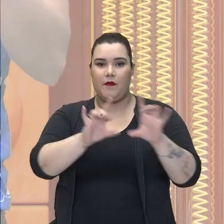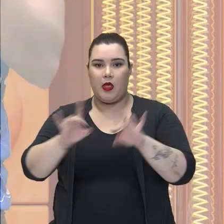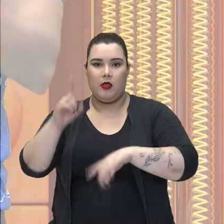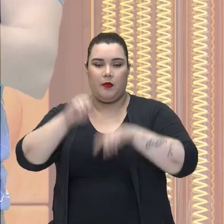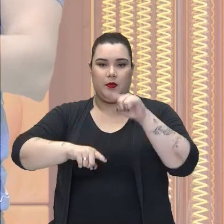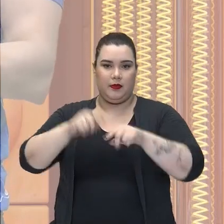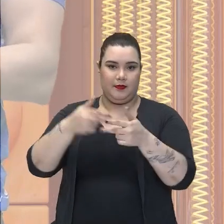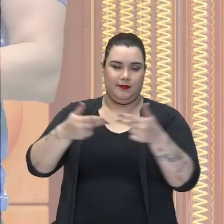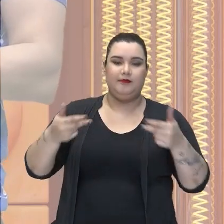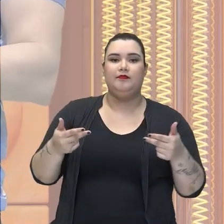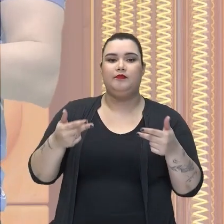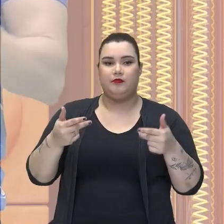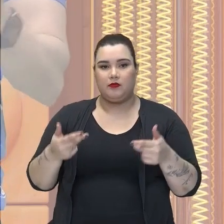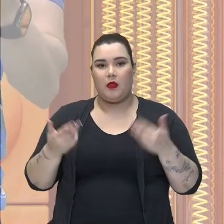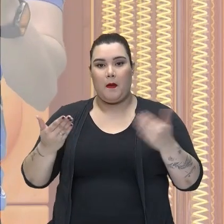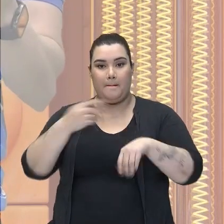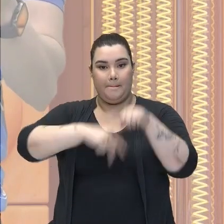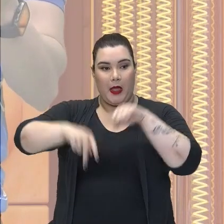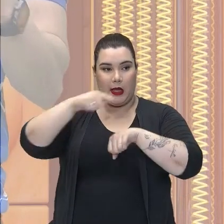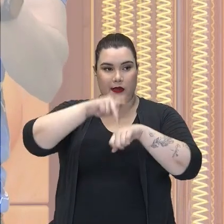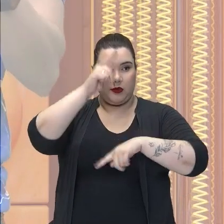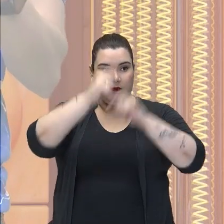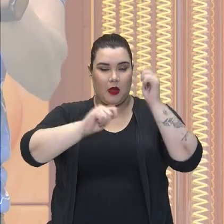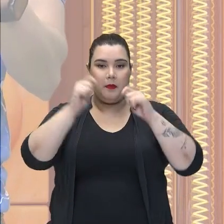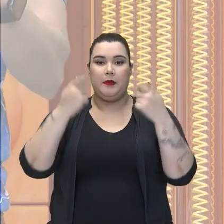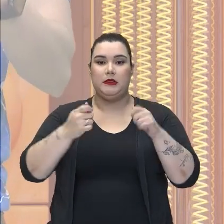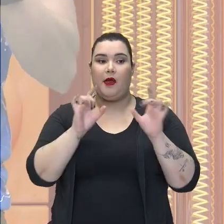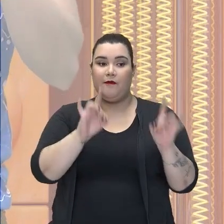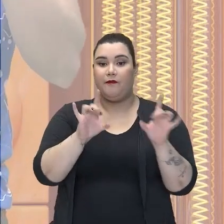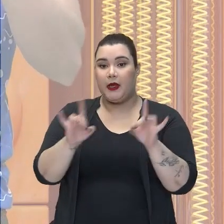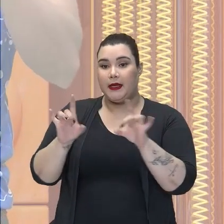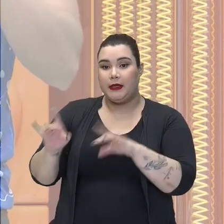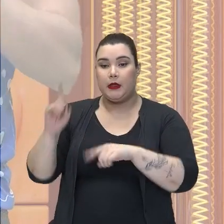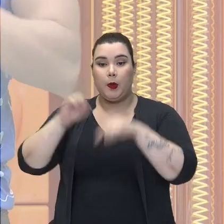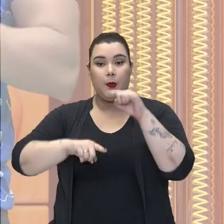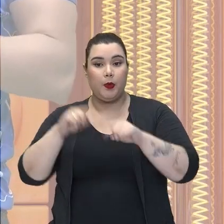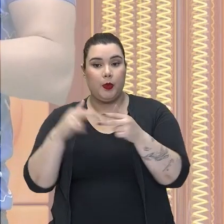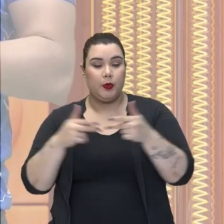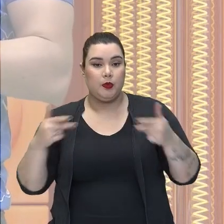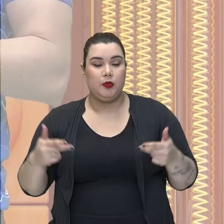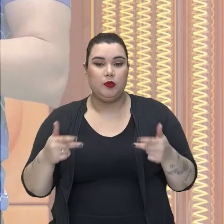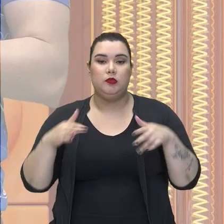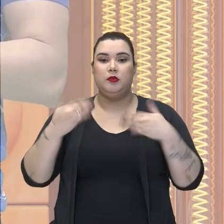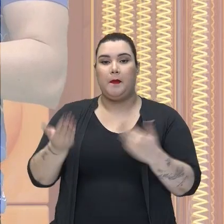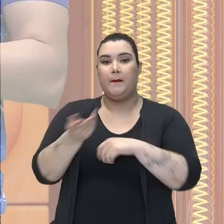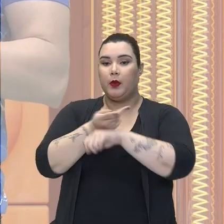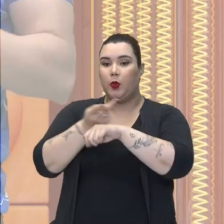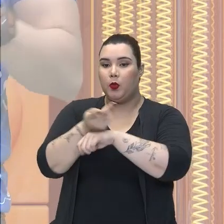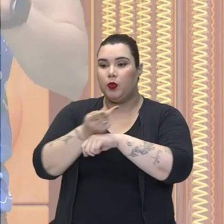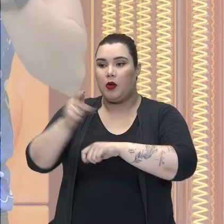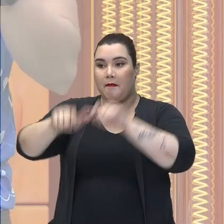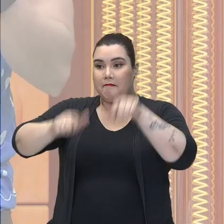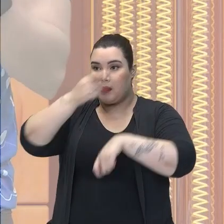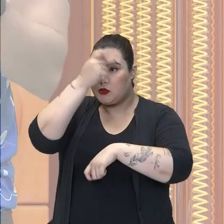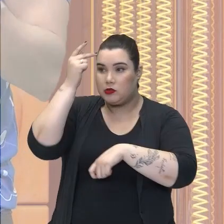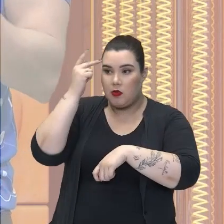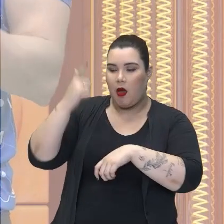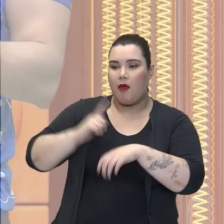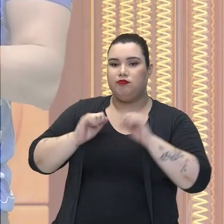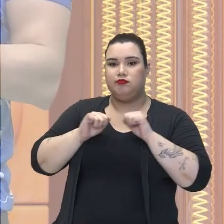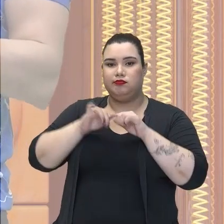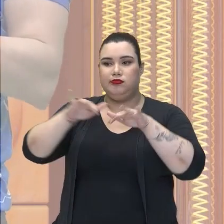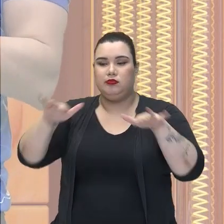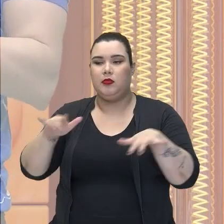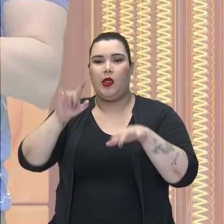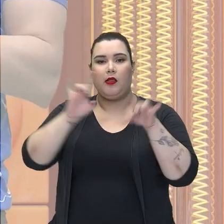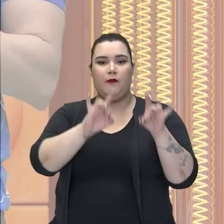países industrializados precisavam vender os seus produtos, suas mercadorias. Então, eles iam em busca de mercado consumidor. Para produzir esses